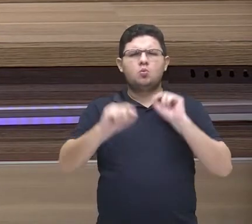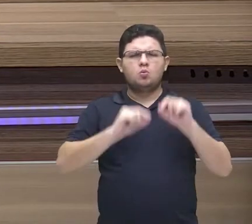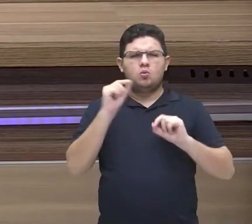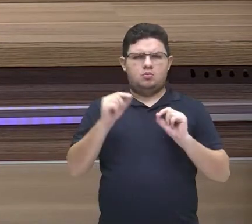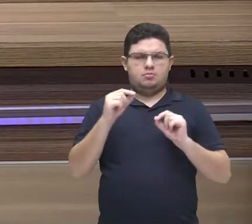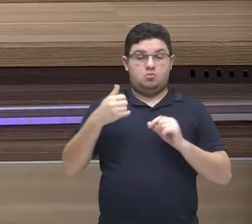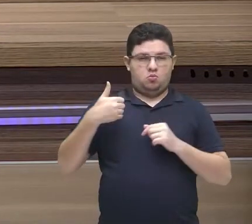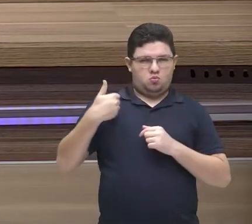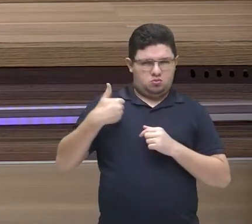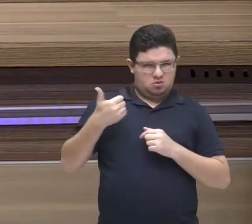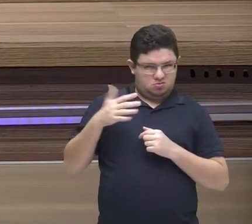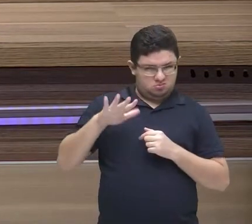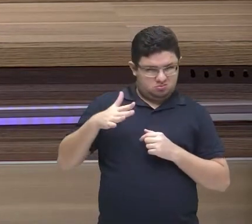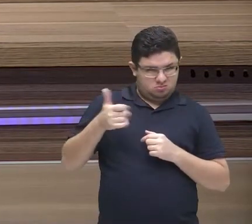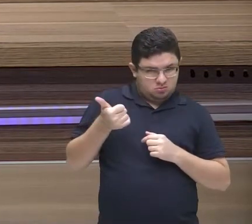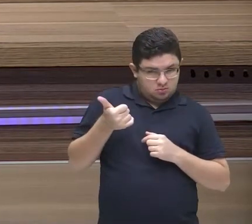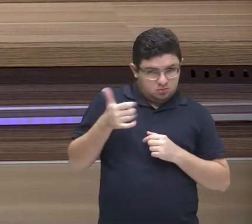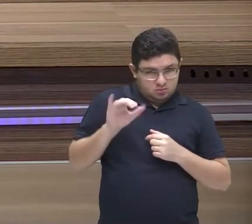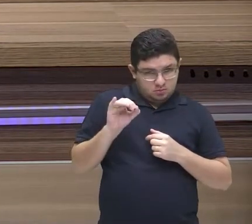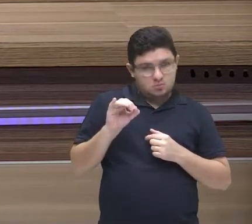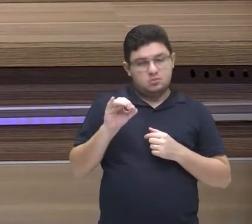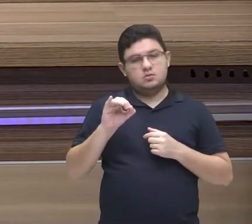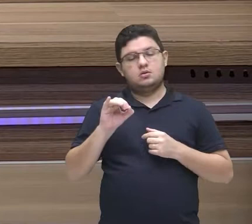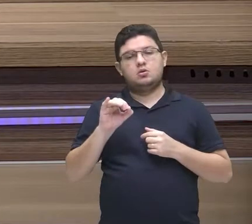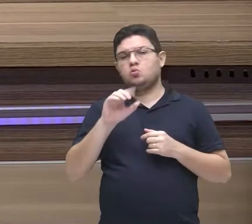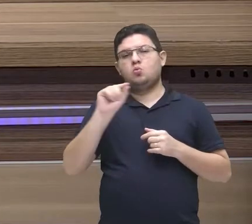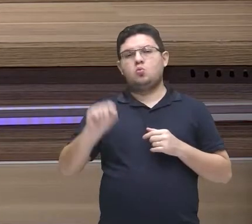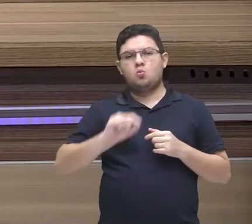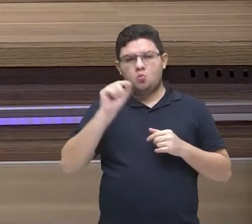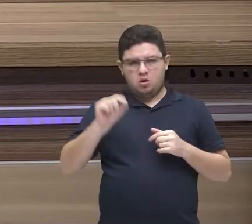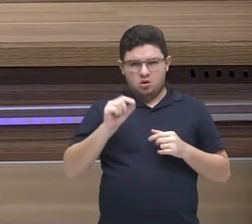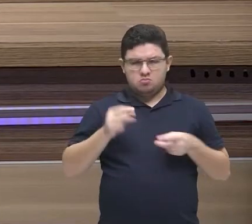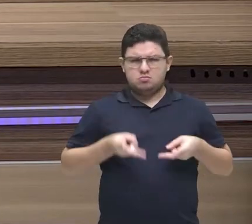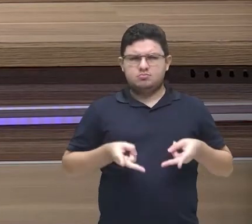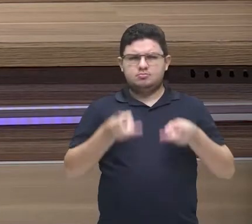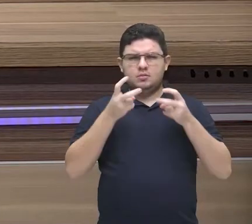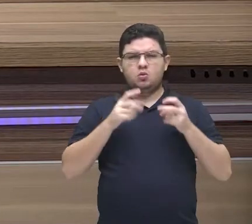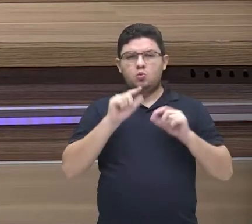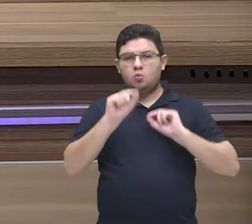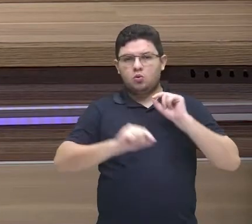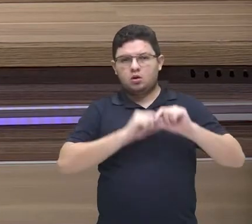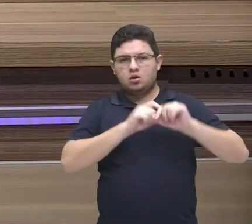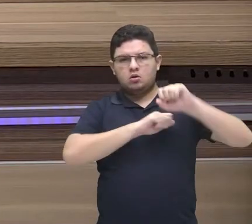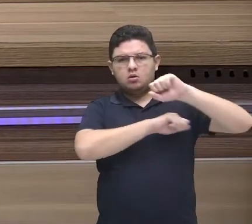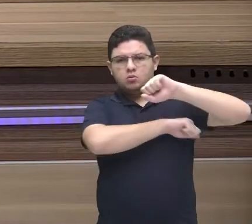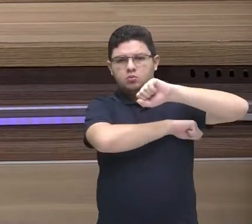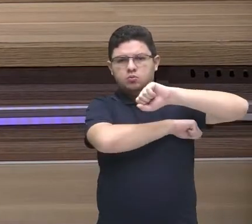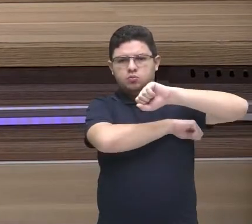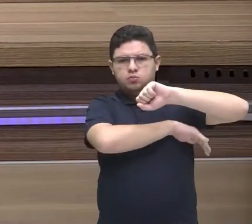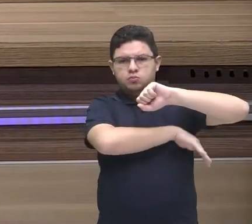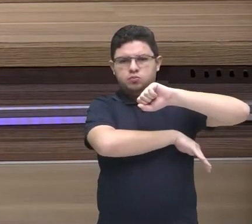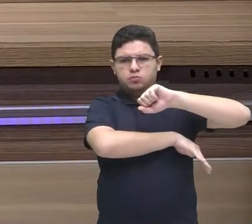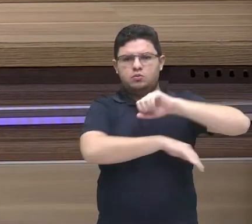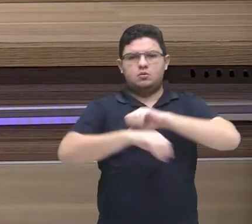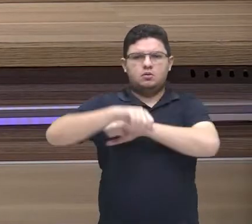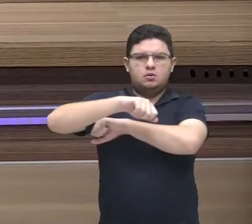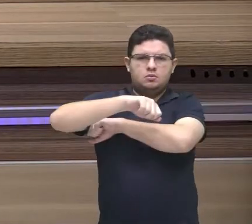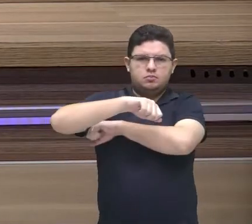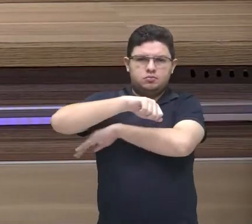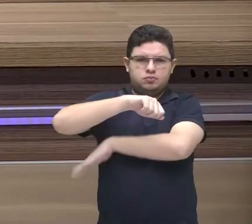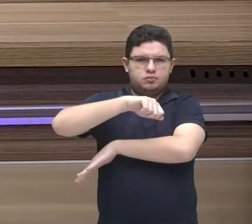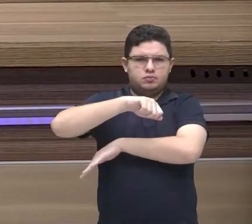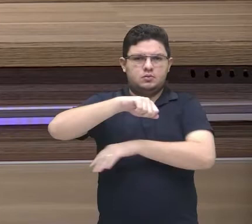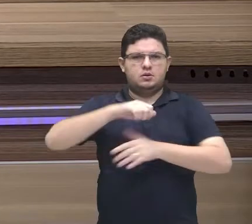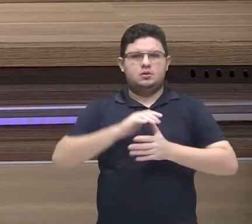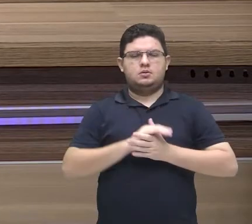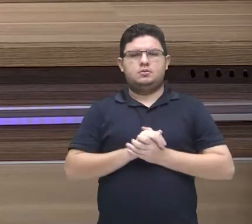menos, porque existem essas diferenças que nós já falamos, ele começa a perceber que nasceu pelo na parte pubiana, que é acima do pênis.